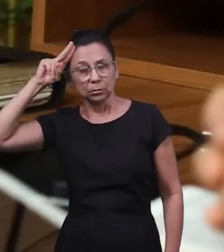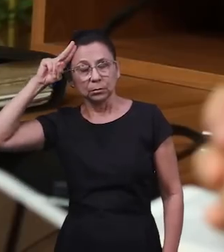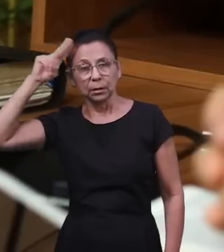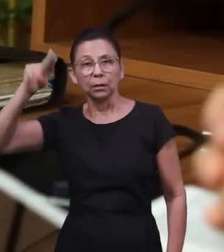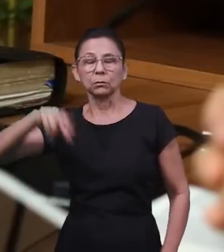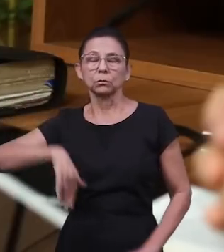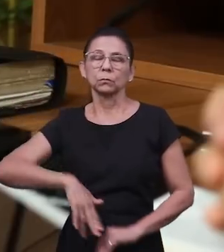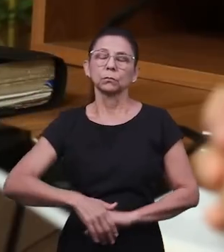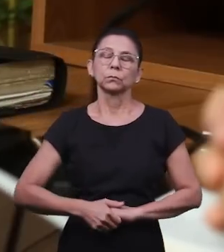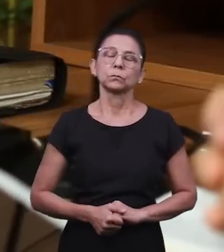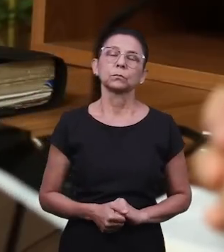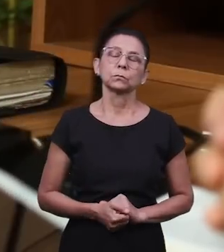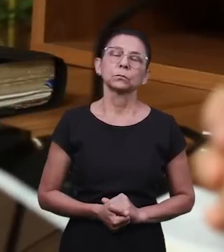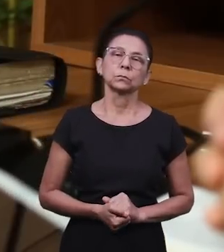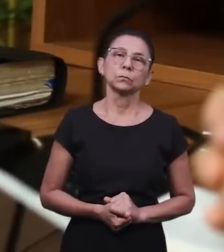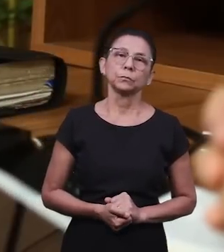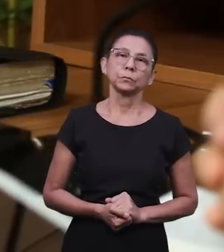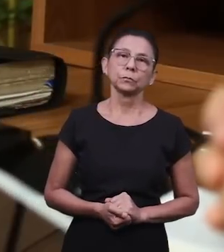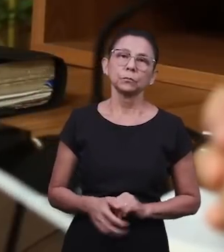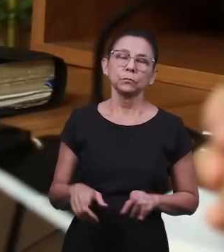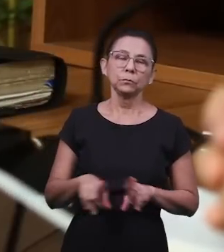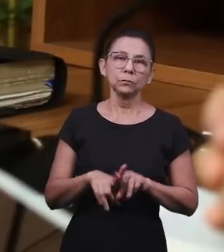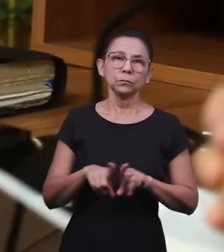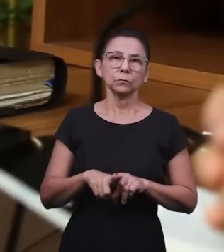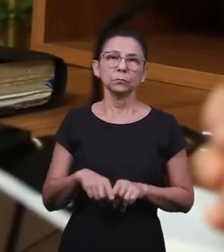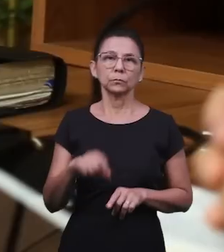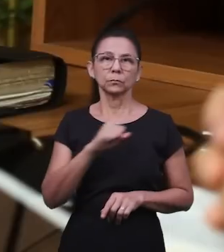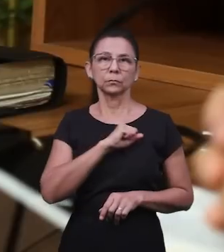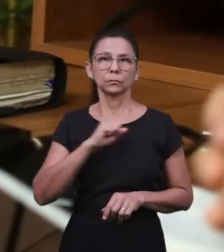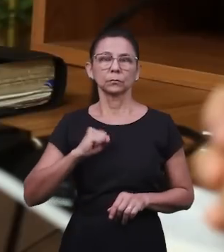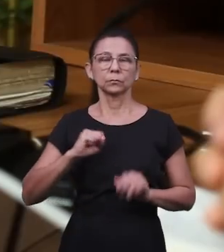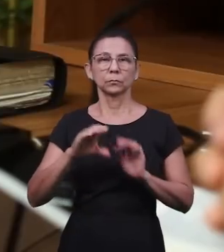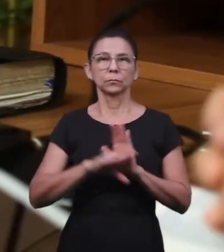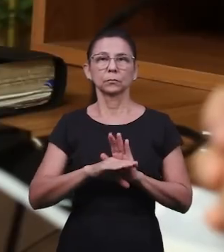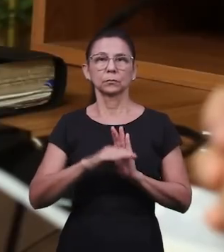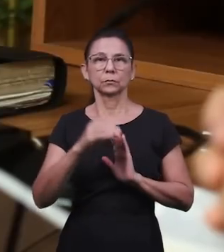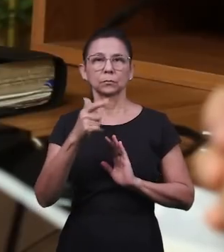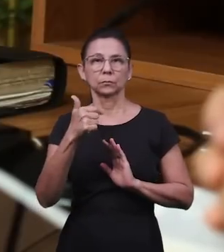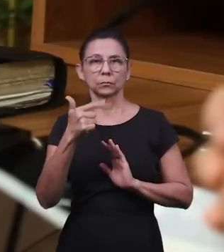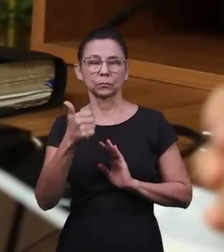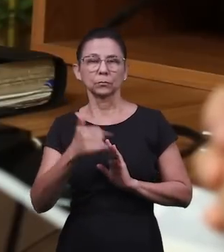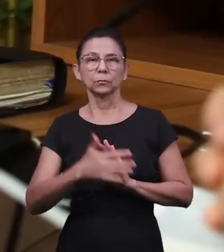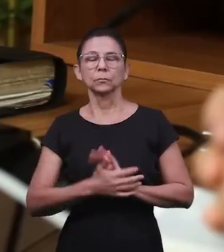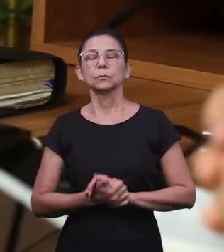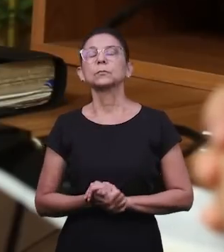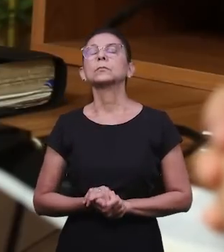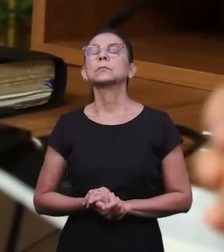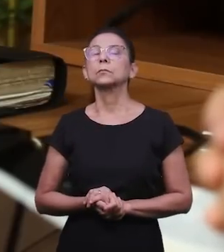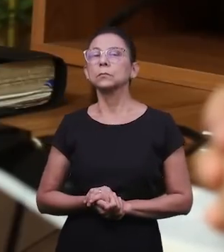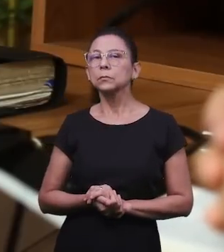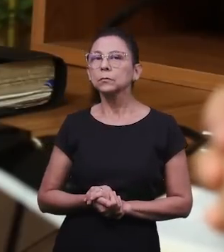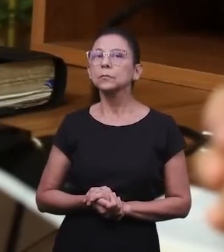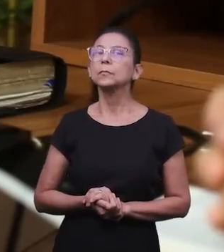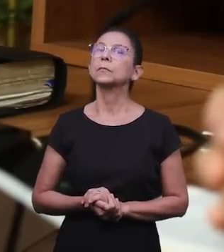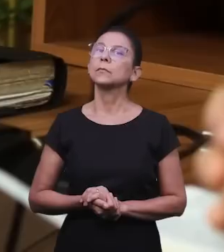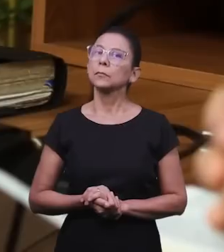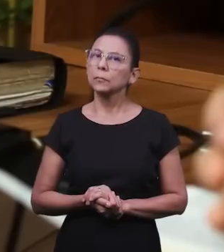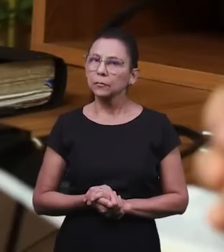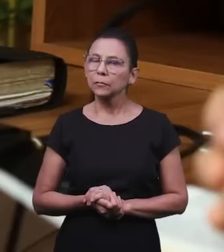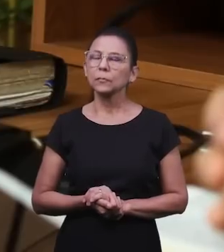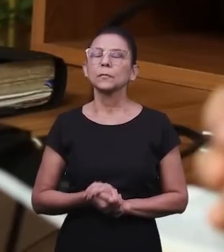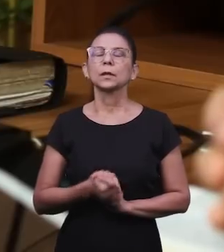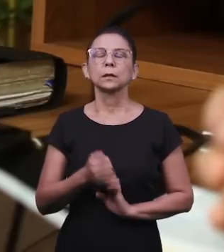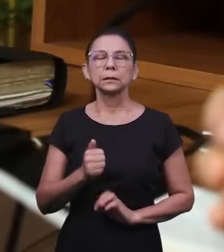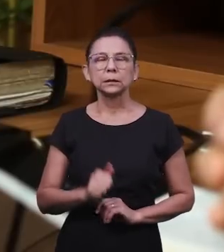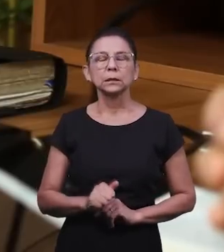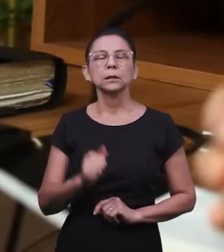perdoou, segundo Samuel 12, 9 a 13, fala o perdão de Deus, mas também o castigo que viria, mesmo assim, depois do perdão,